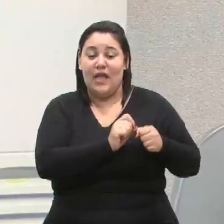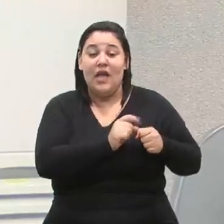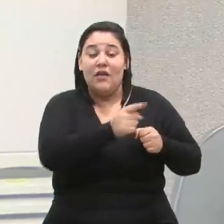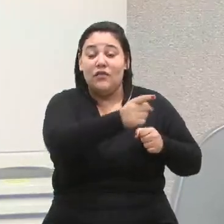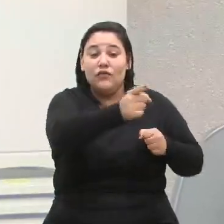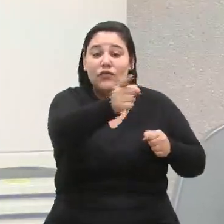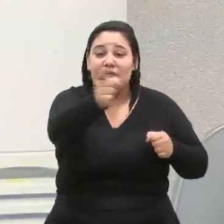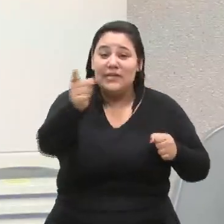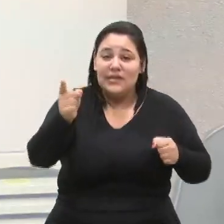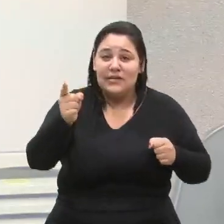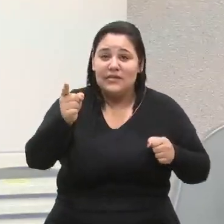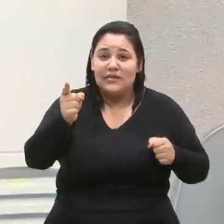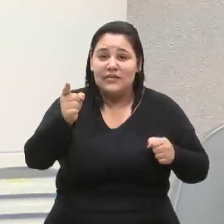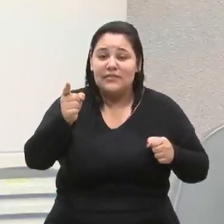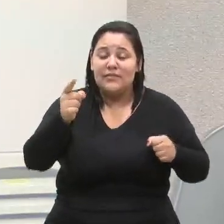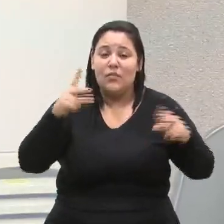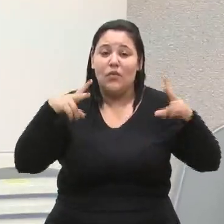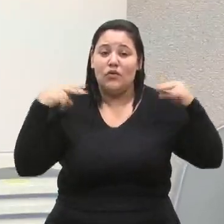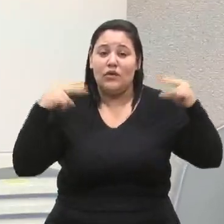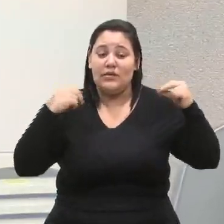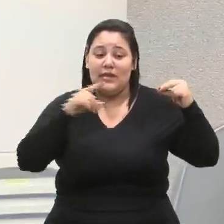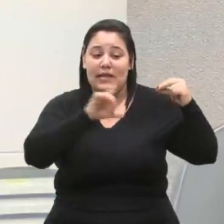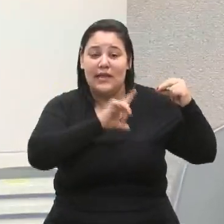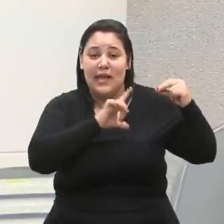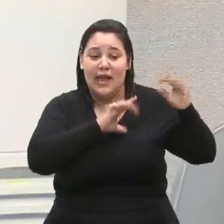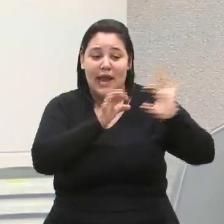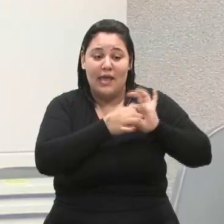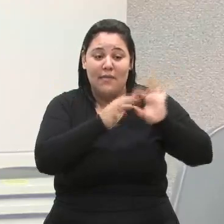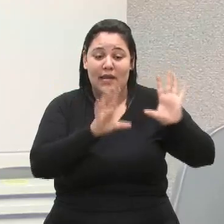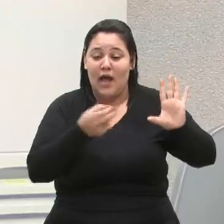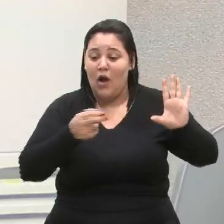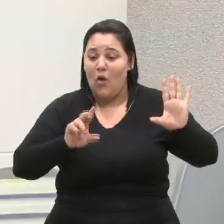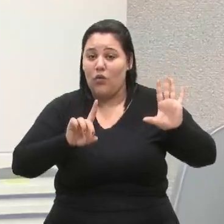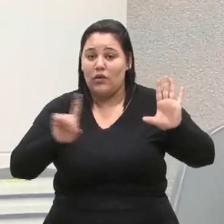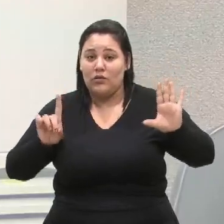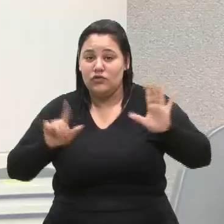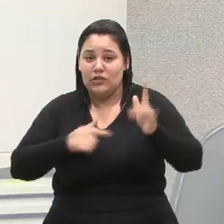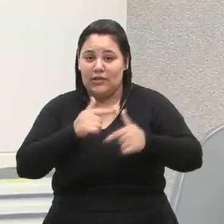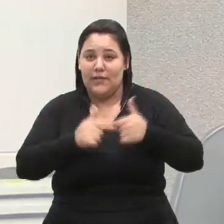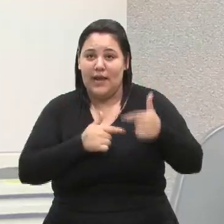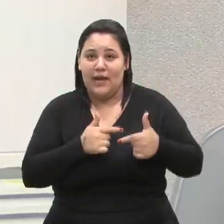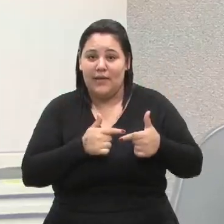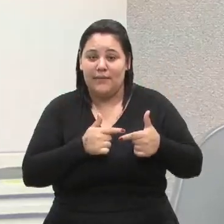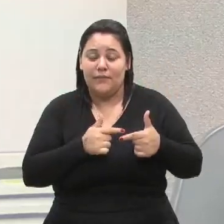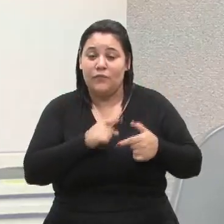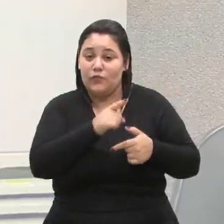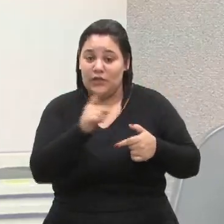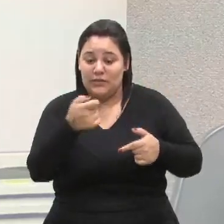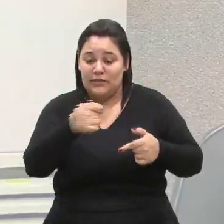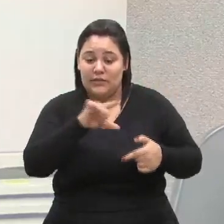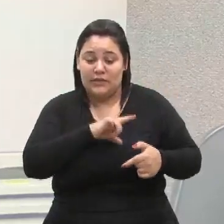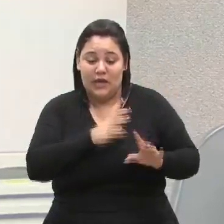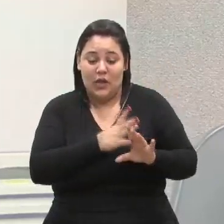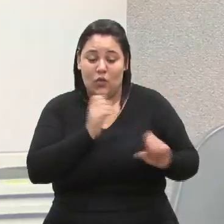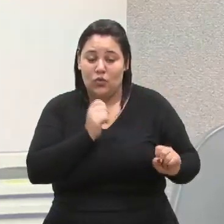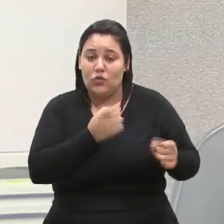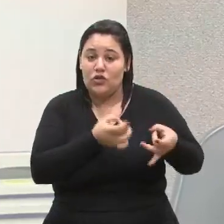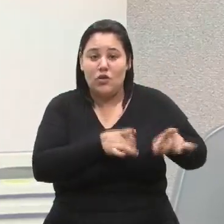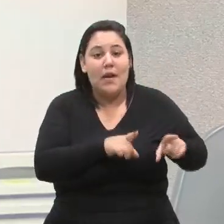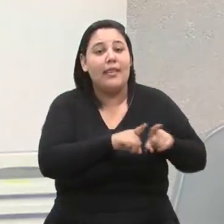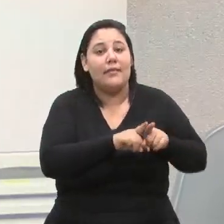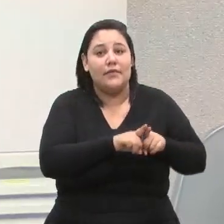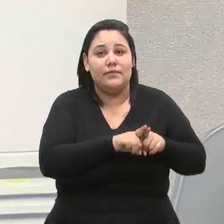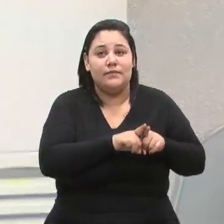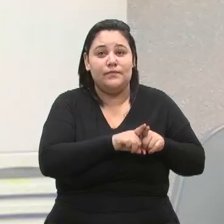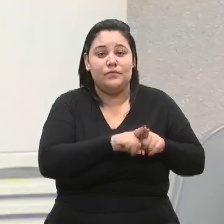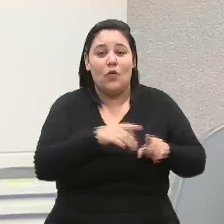têm a liberdade ou não de trabalhar como Ubers também. Claro, vocês têm que ganhar o seu sustento, tem que ter lucro, tem que sobrar. O meu